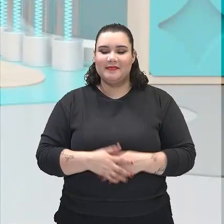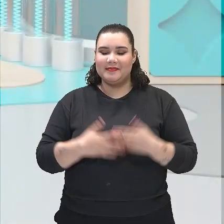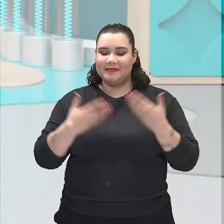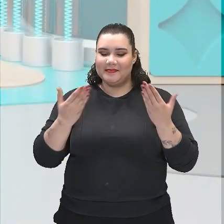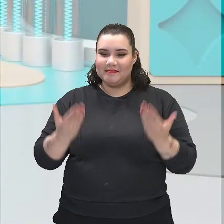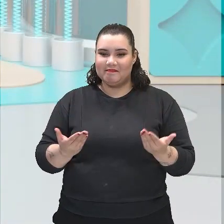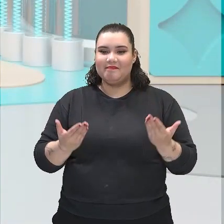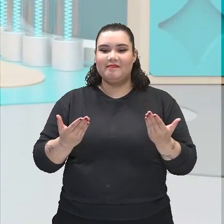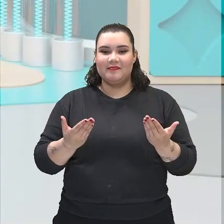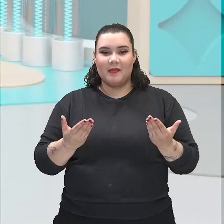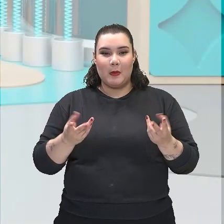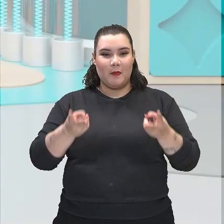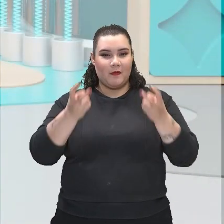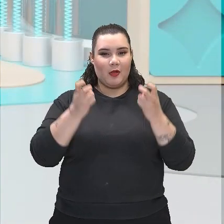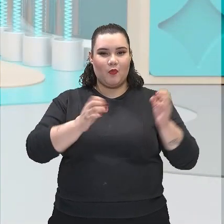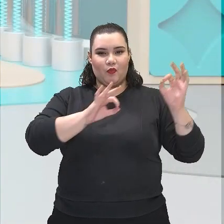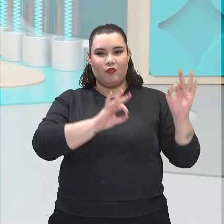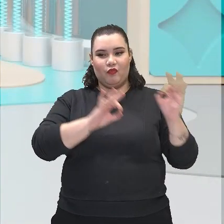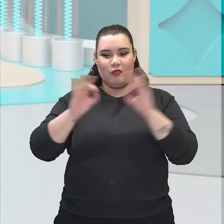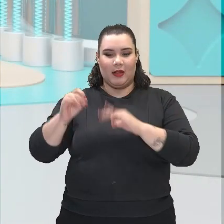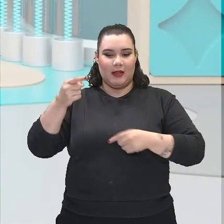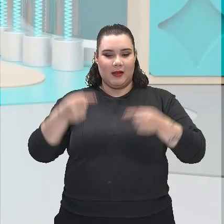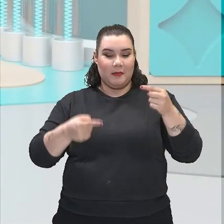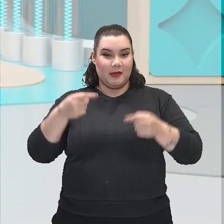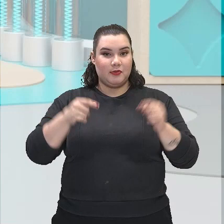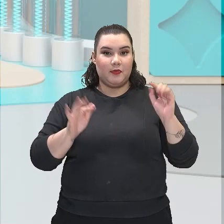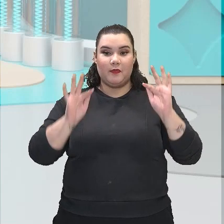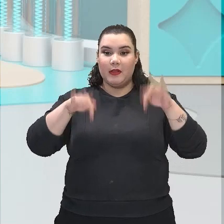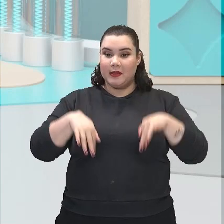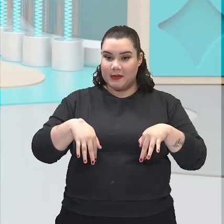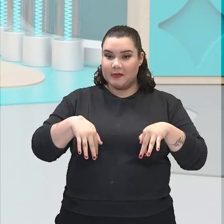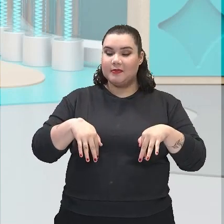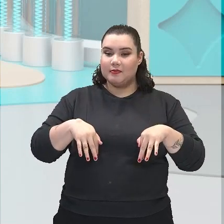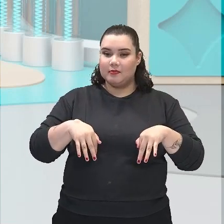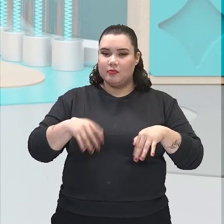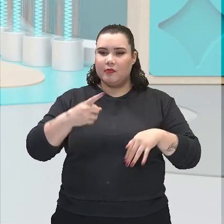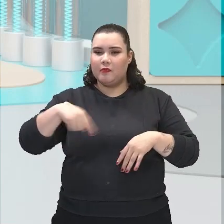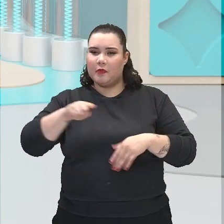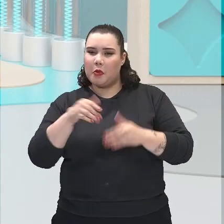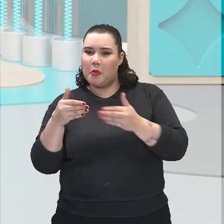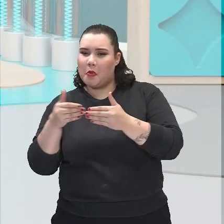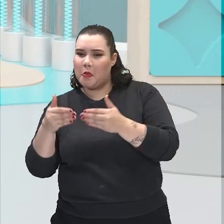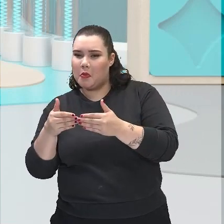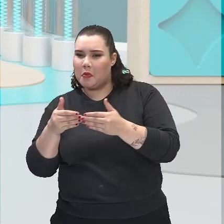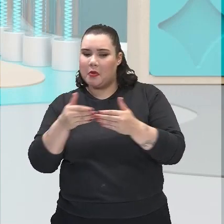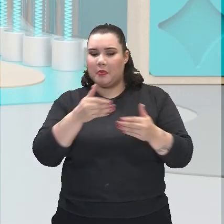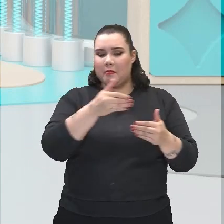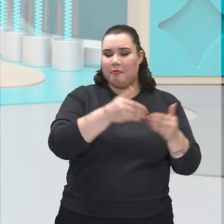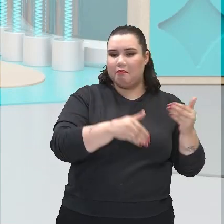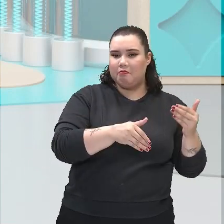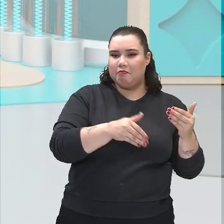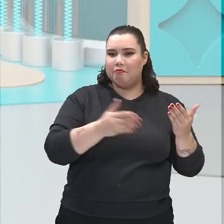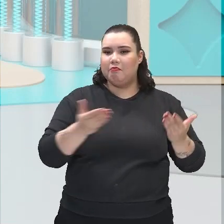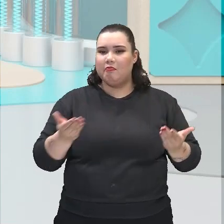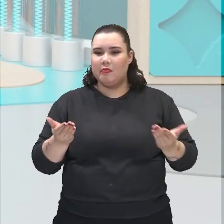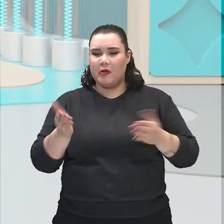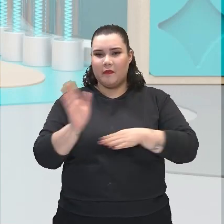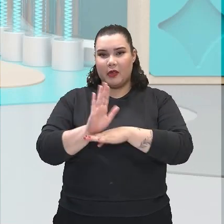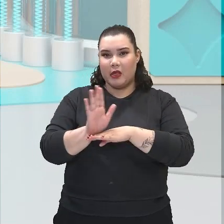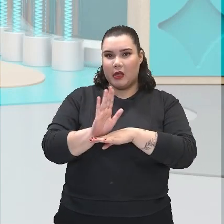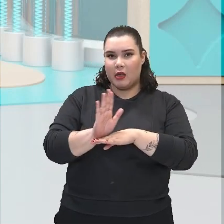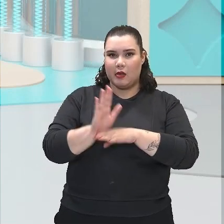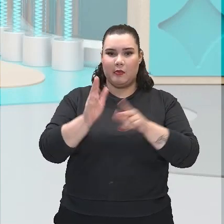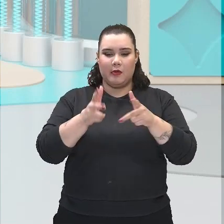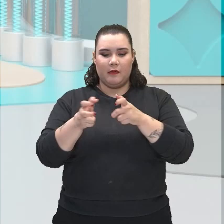Então, acabamos de assistir ao debate. E aí, vocês concordam, discordam? Filmes e videogames com